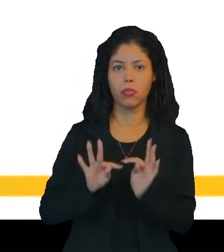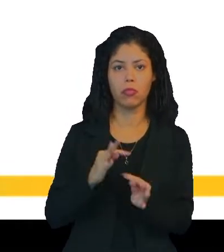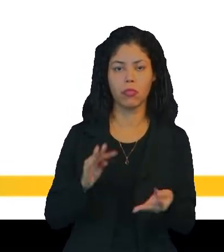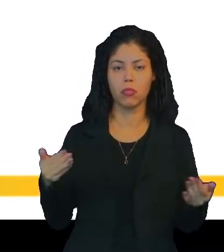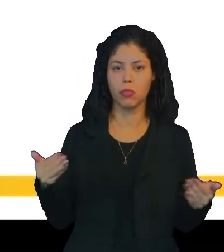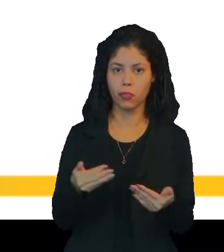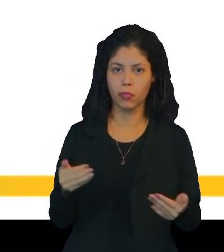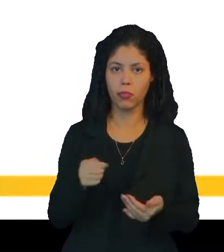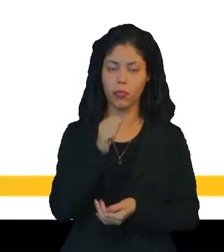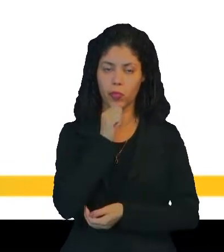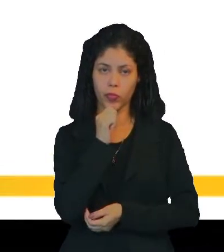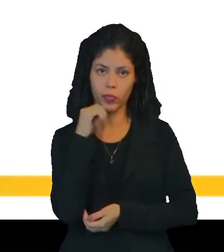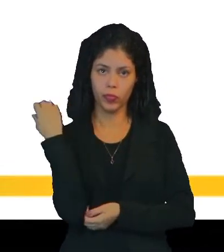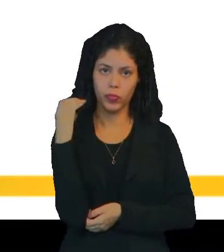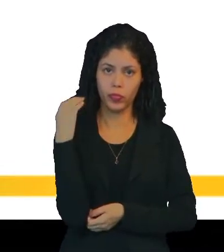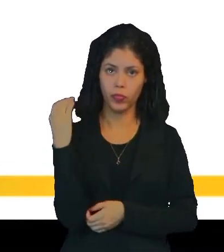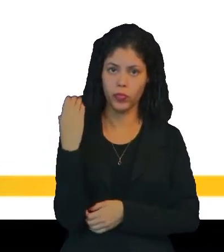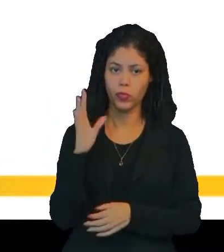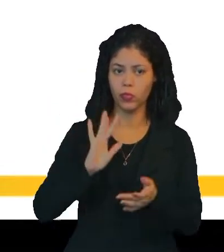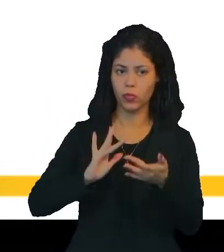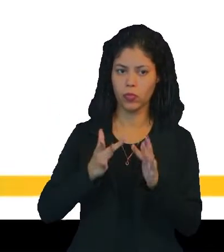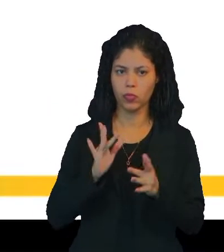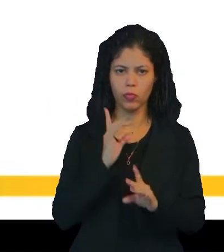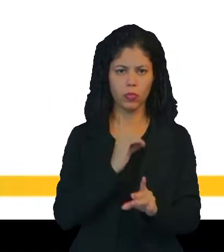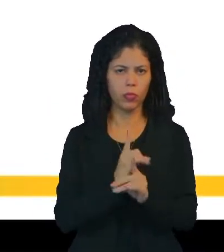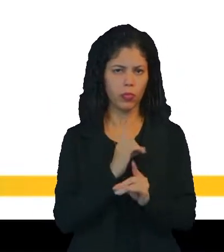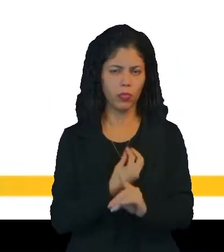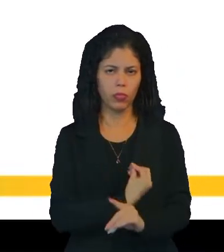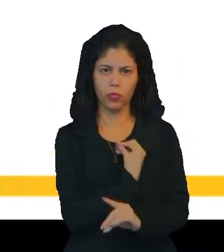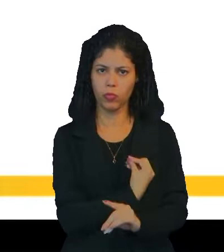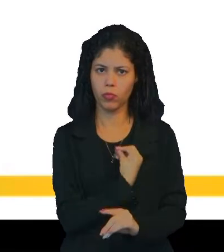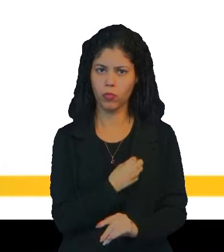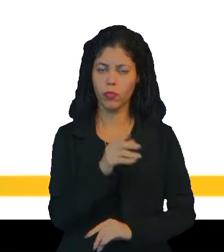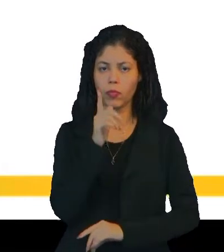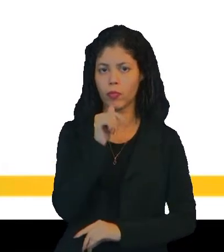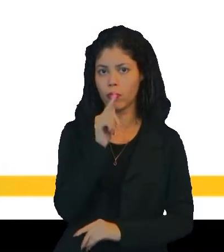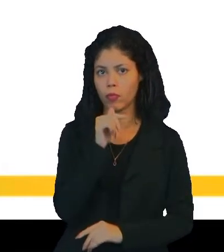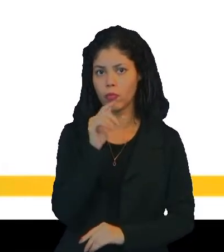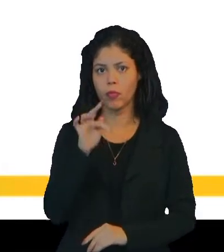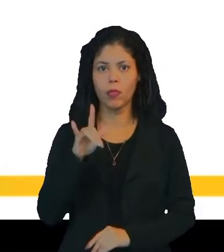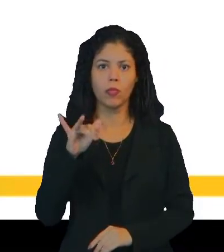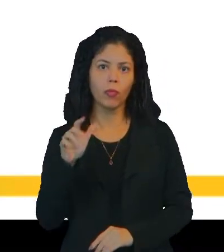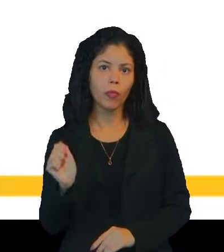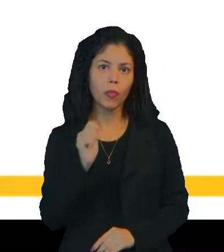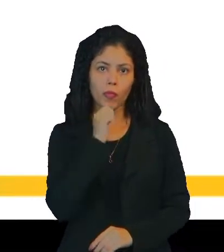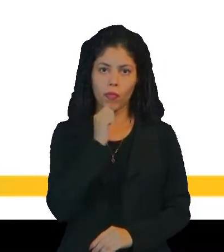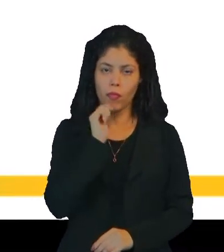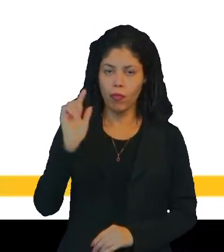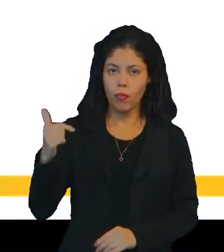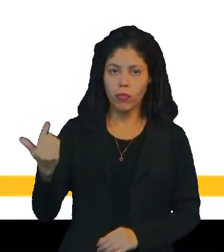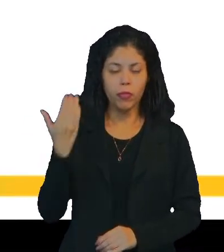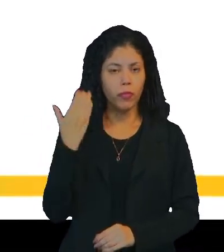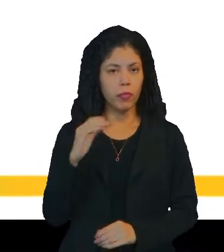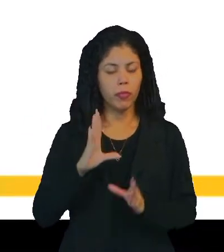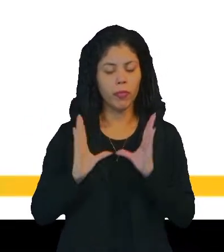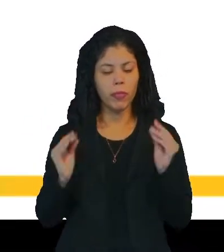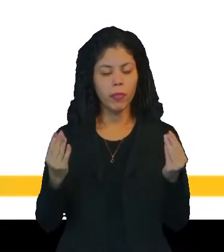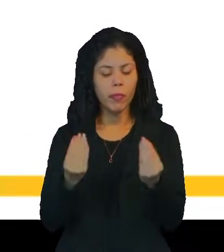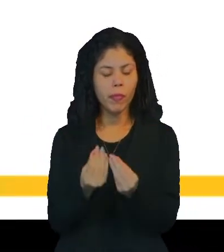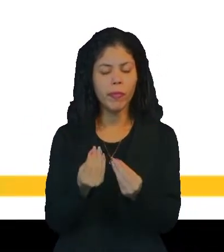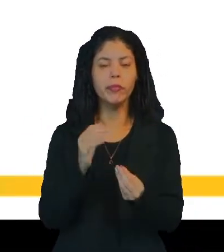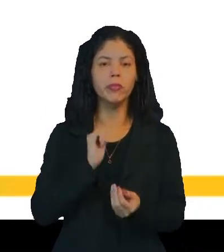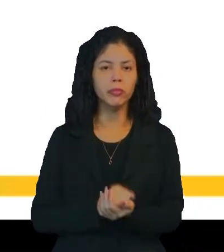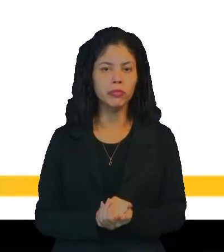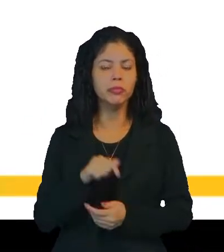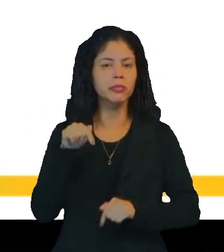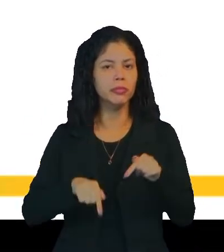de hoje, os cientistas conseguem detectar a presença de água líquida e outras substâncias químicas em pontos diferentes nas